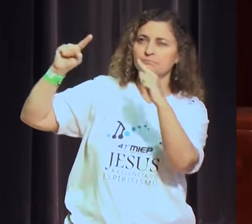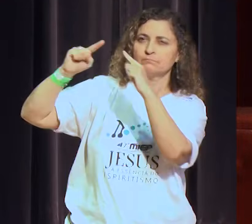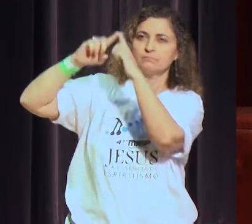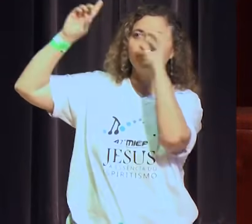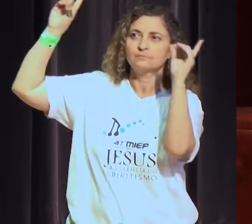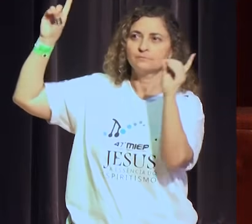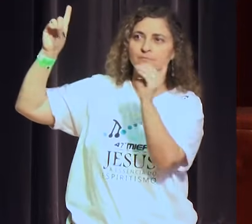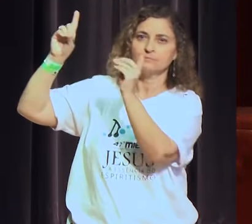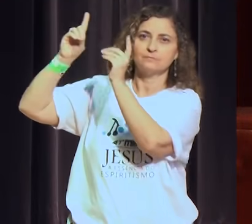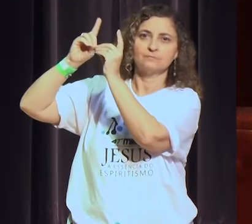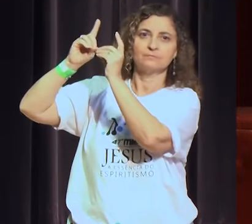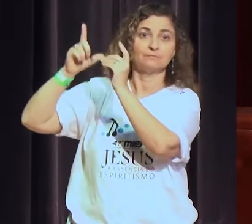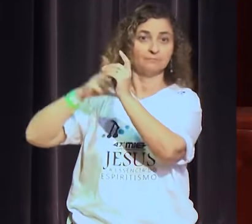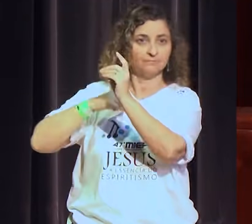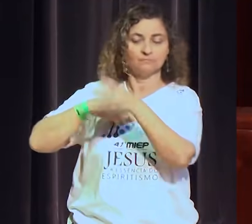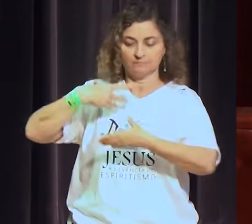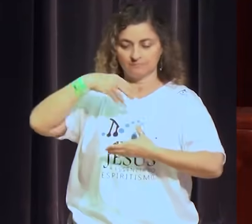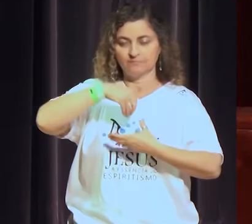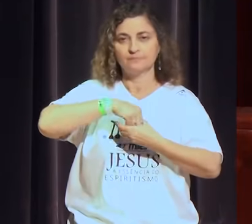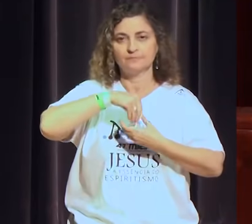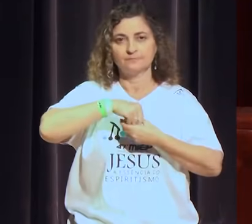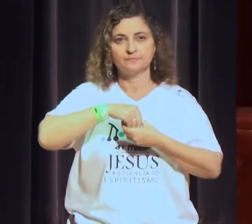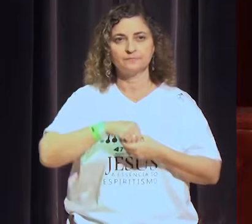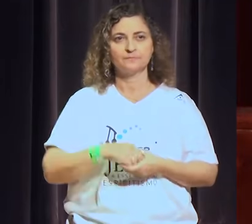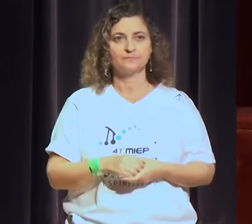Capacidade psíquica para o divino.